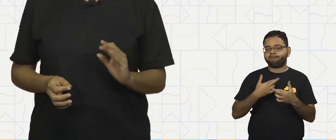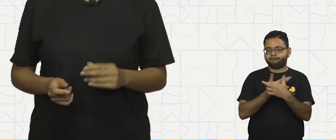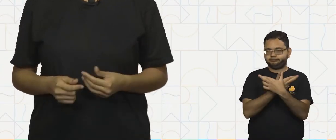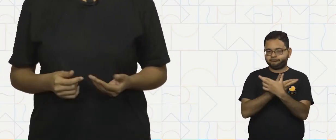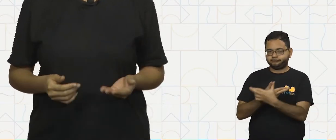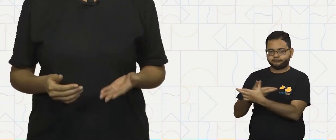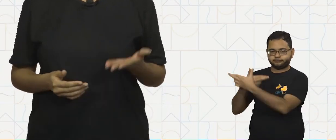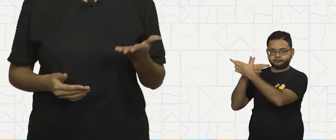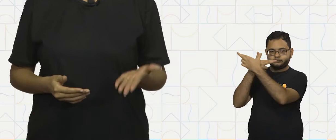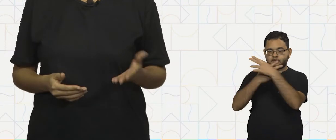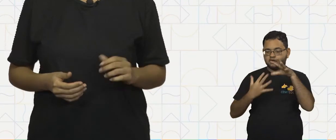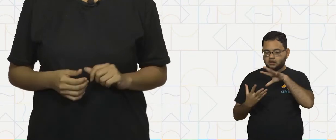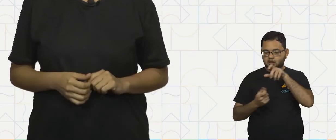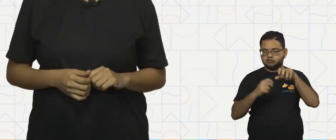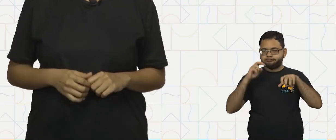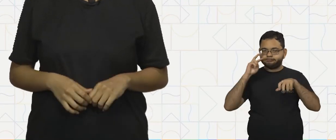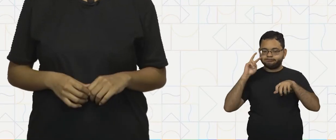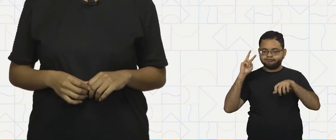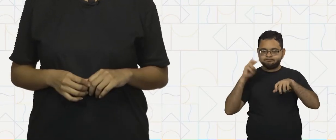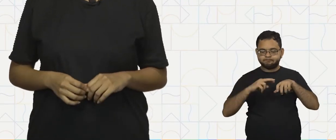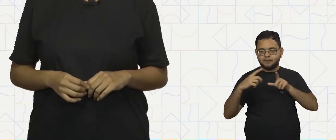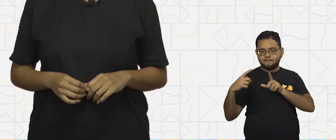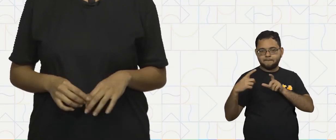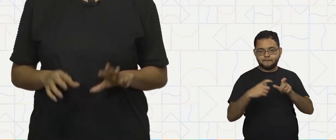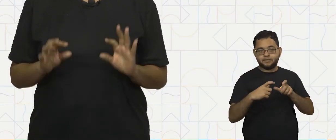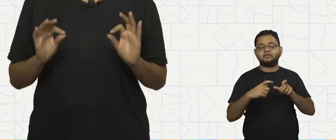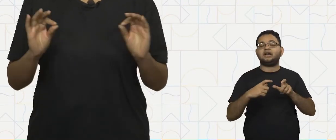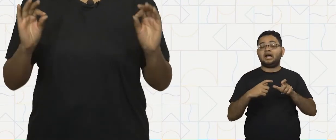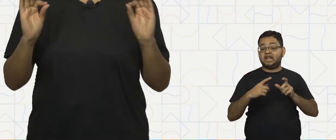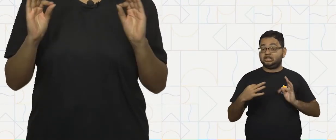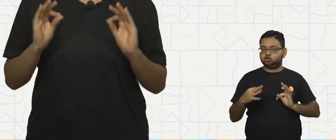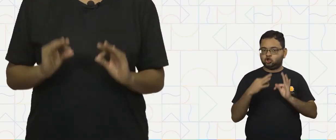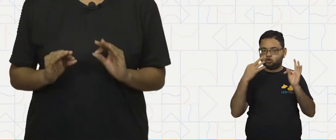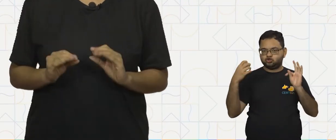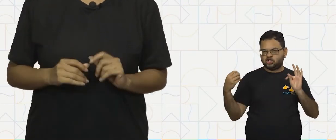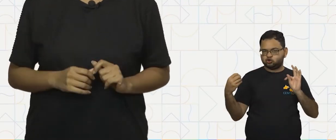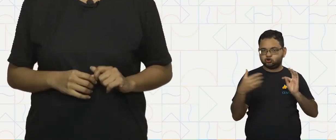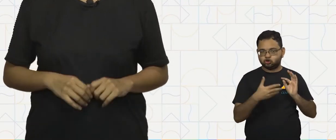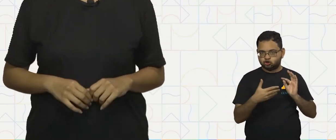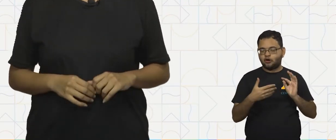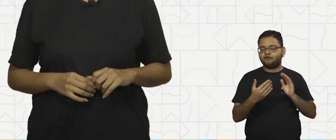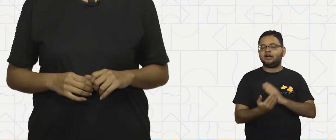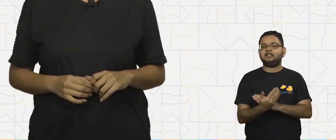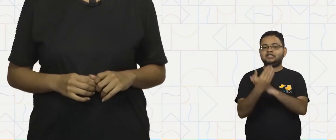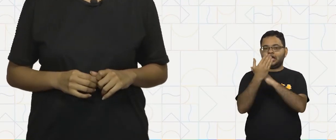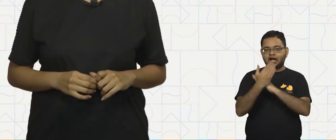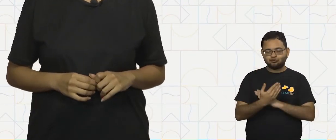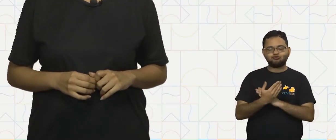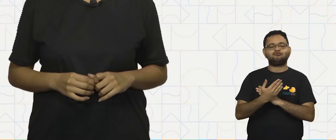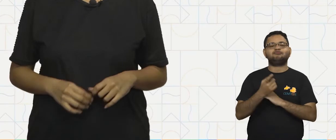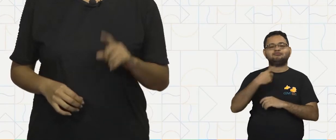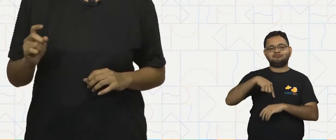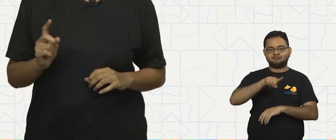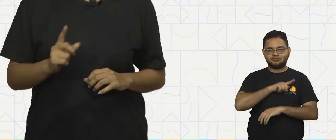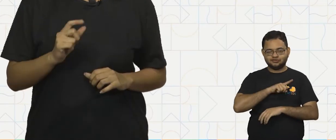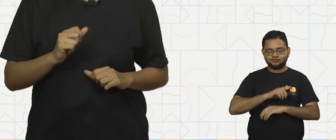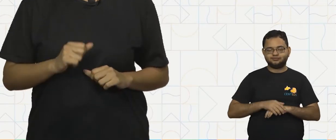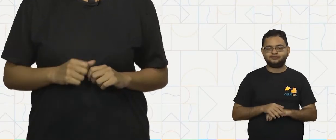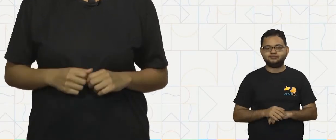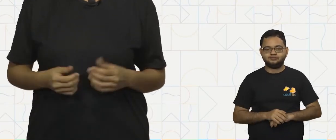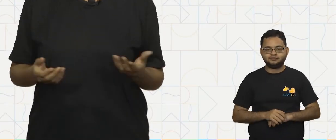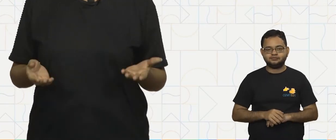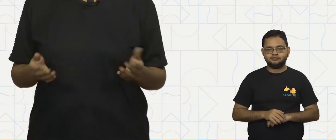é possível devido às novas tecnologias disponíveis, que contribuem muito para o ensino da geografia nas escolas.